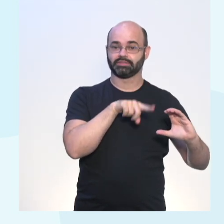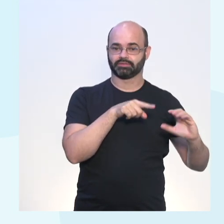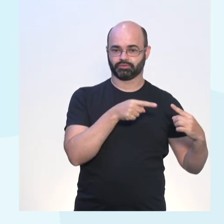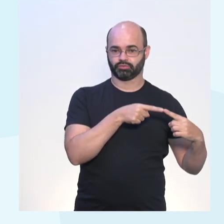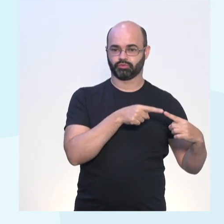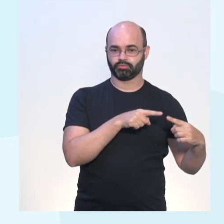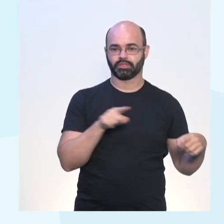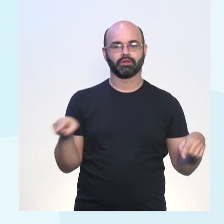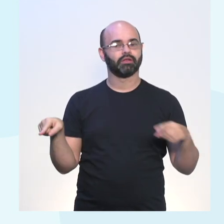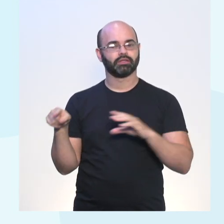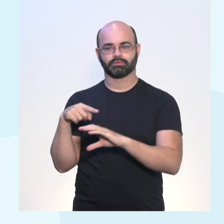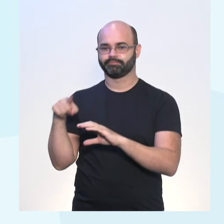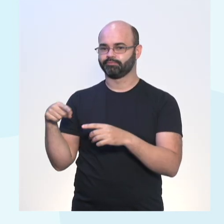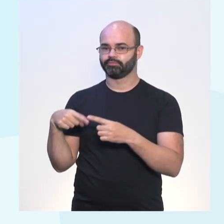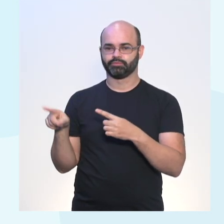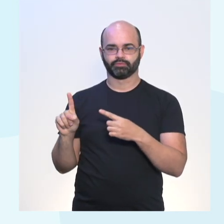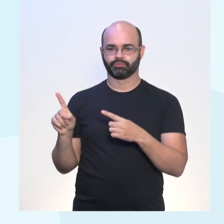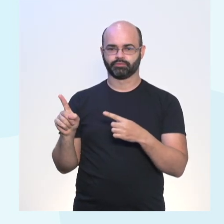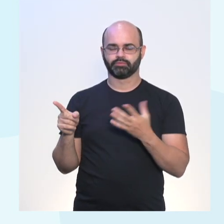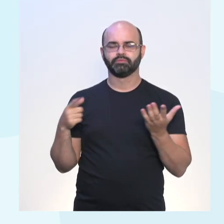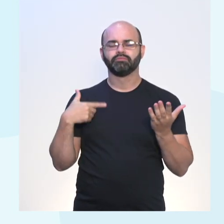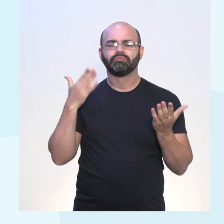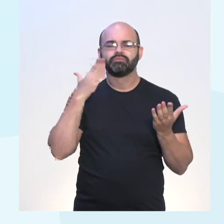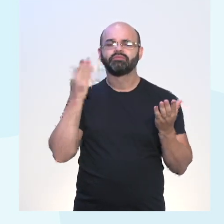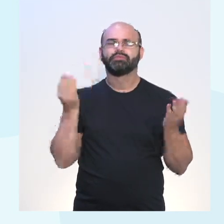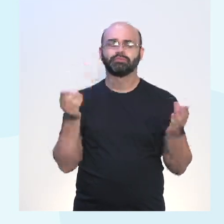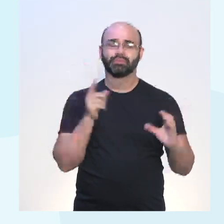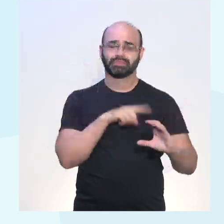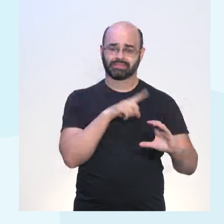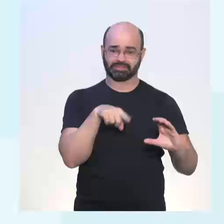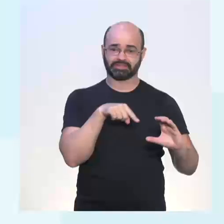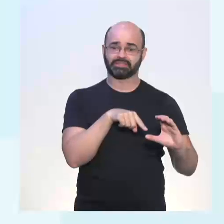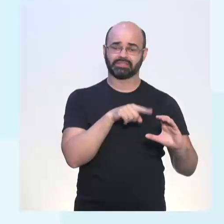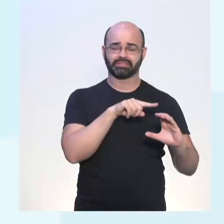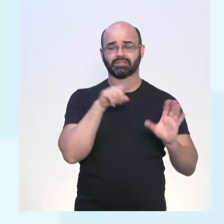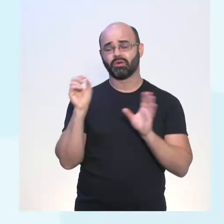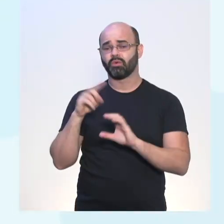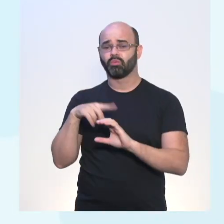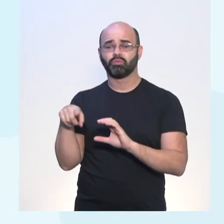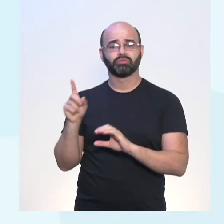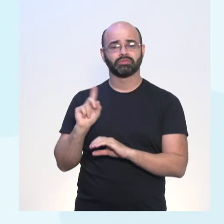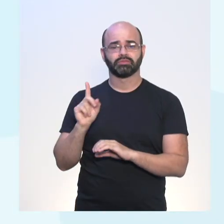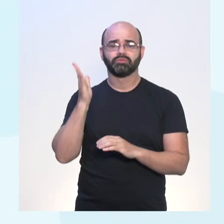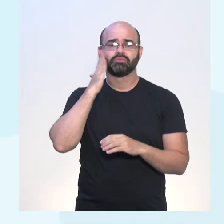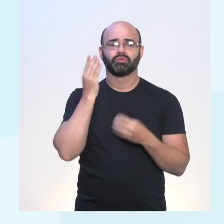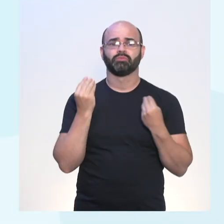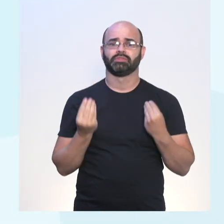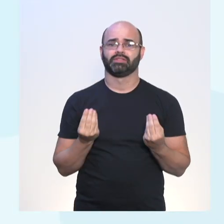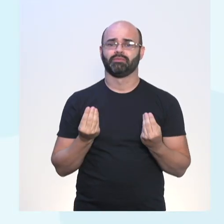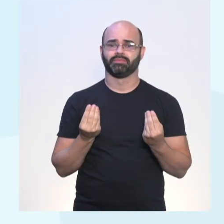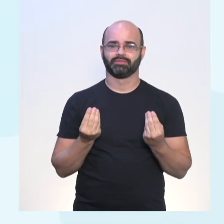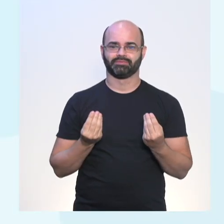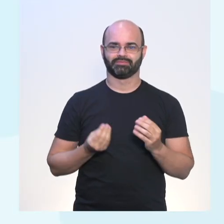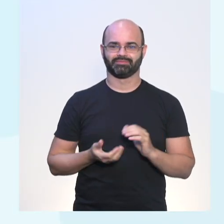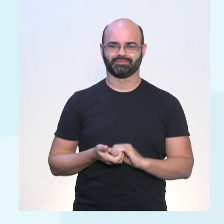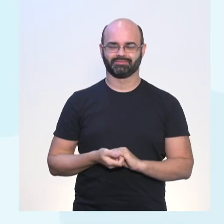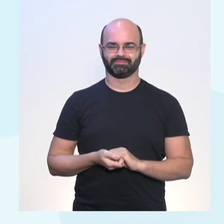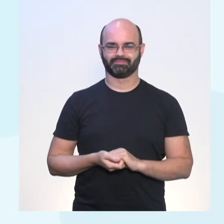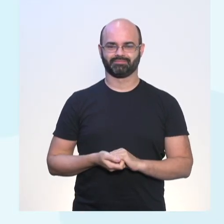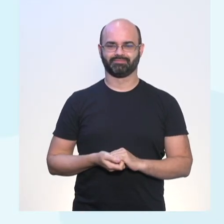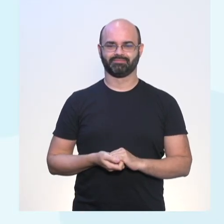que eu posso distinguir entre ciência e não ciência? Só uma outra forma de colocar essa mesma pergunta.